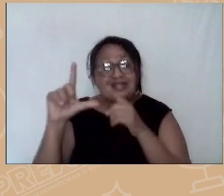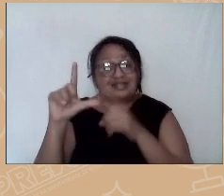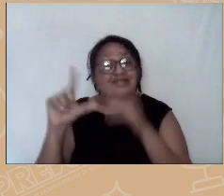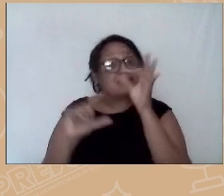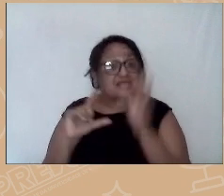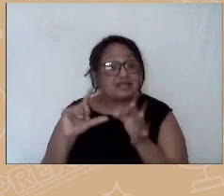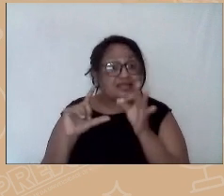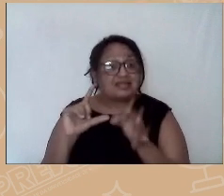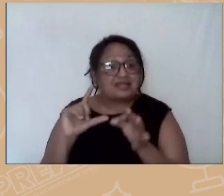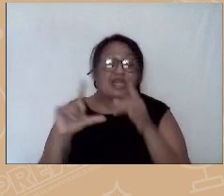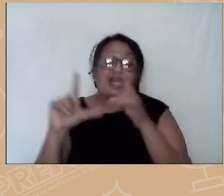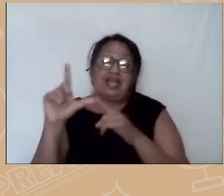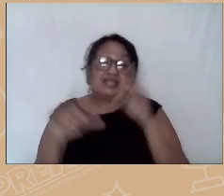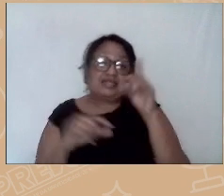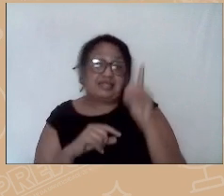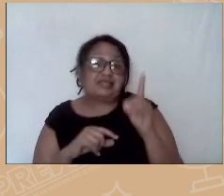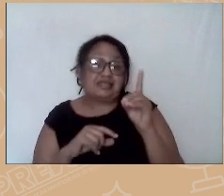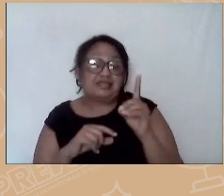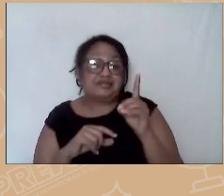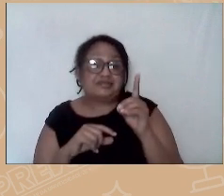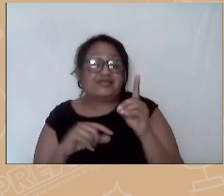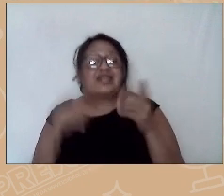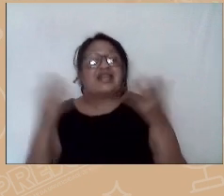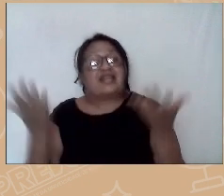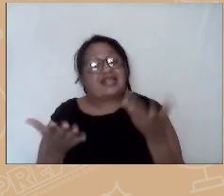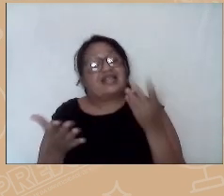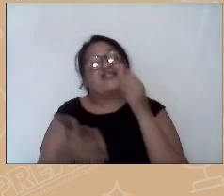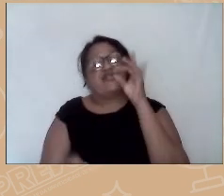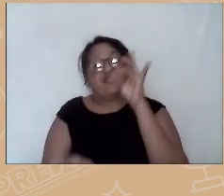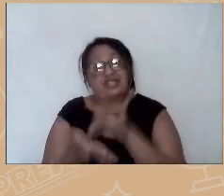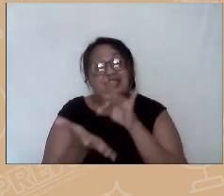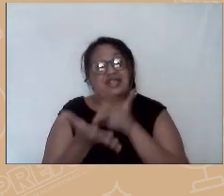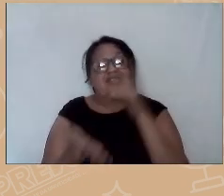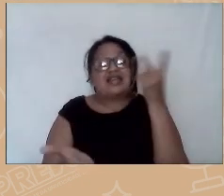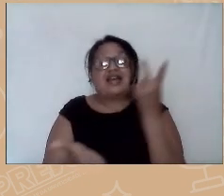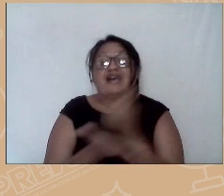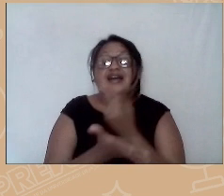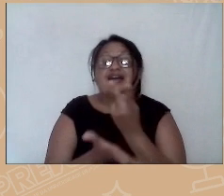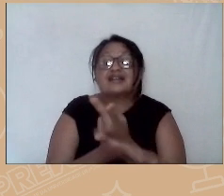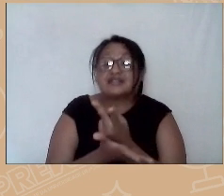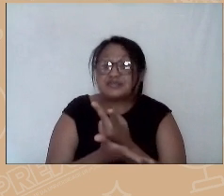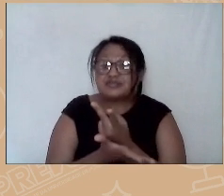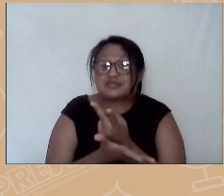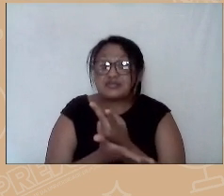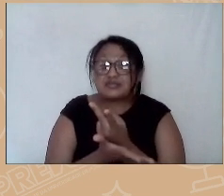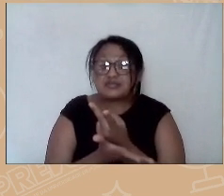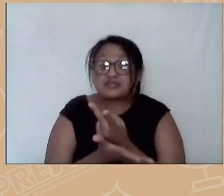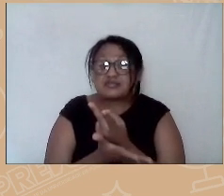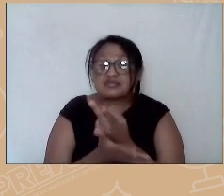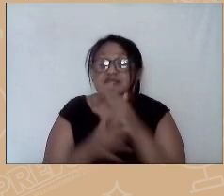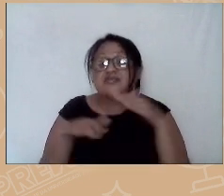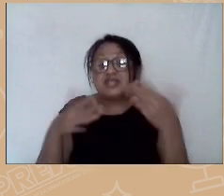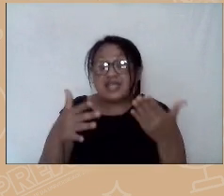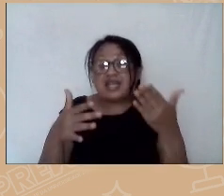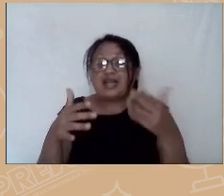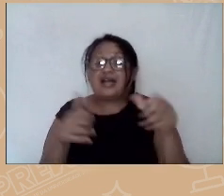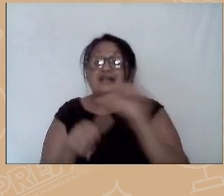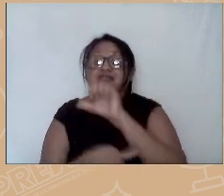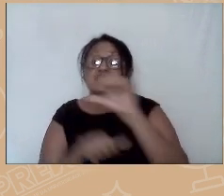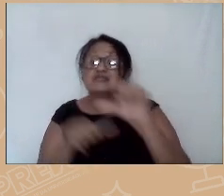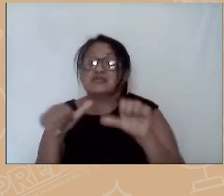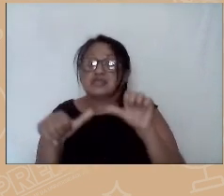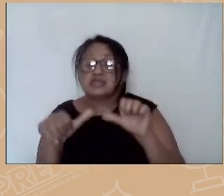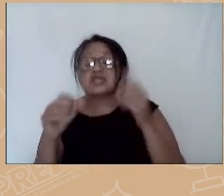é essa letra D que na verdade é a errada e ele a inversão a gente